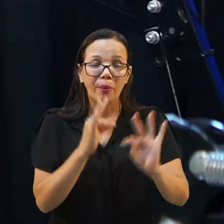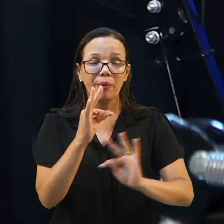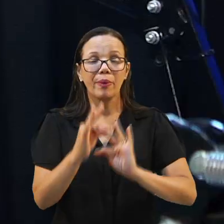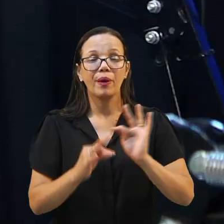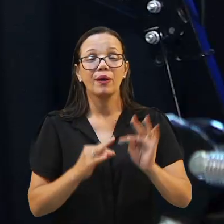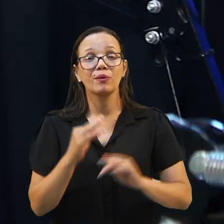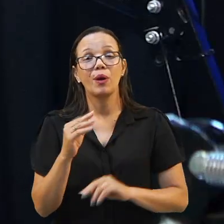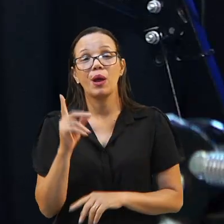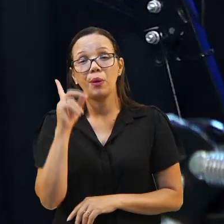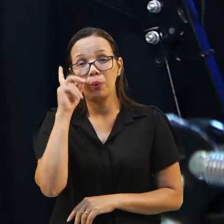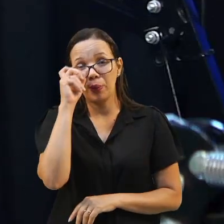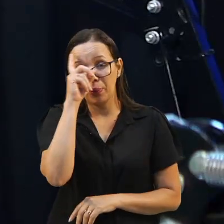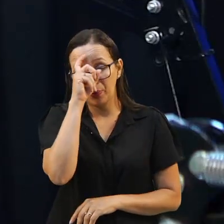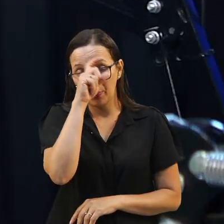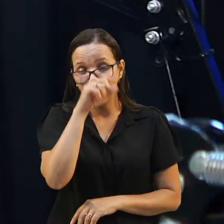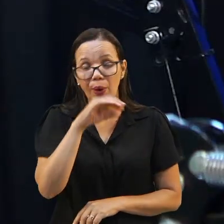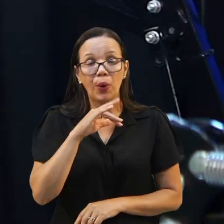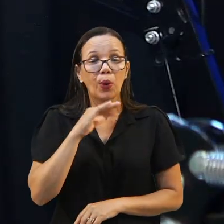hoje.